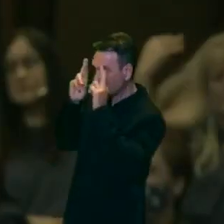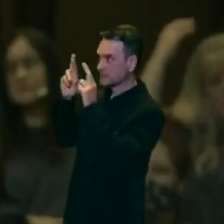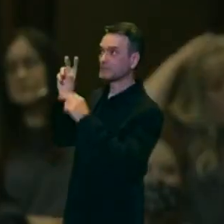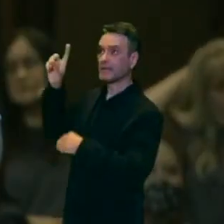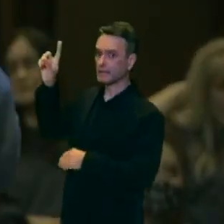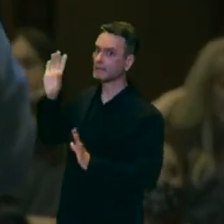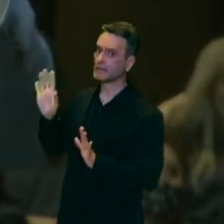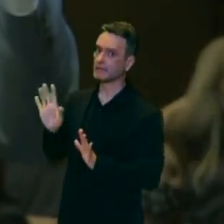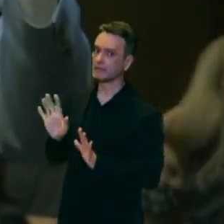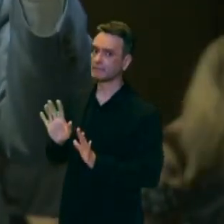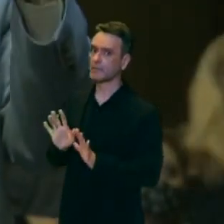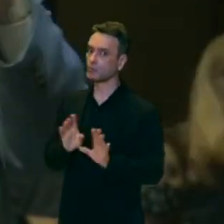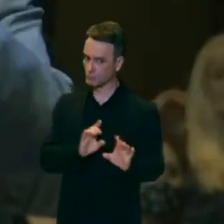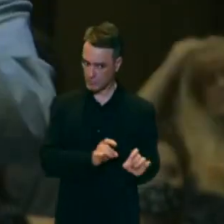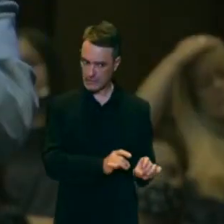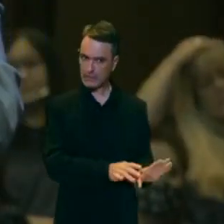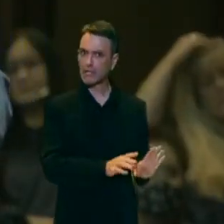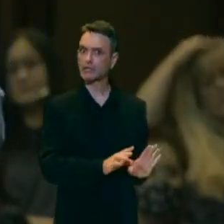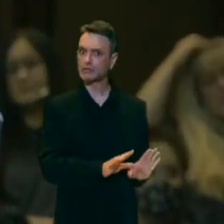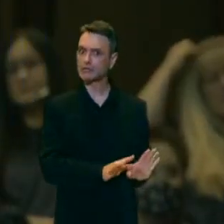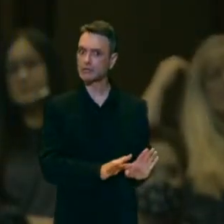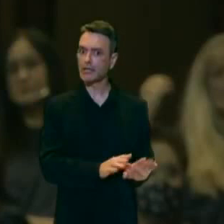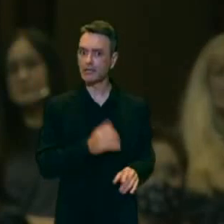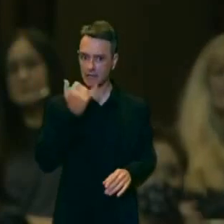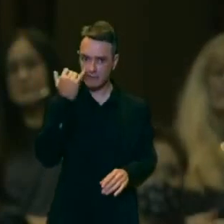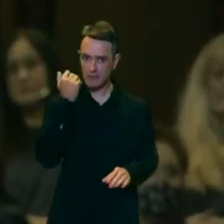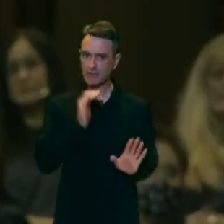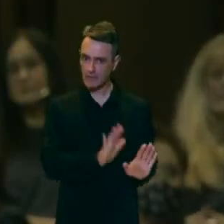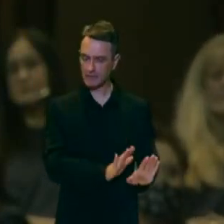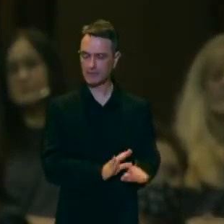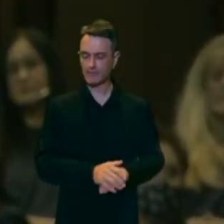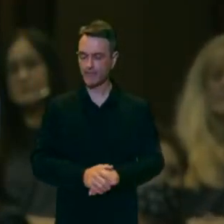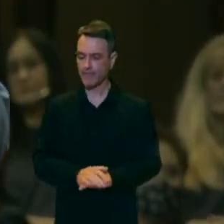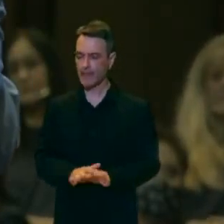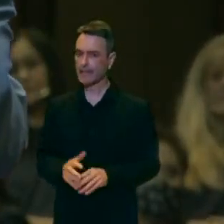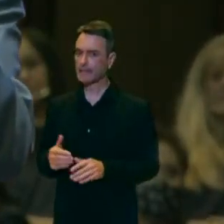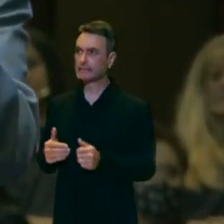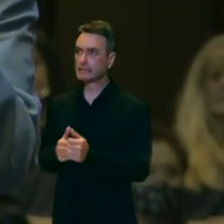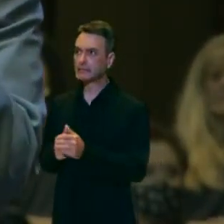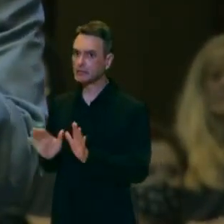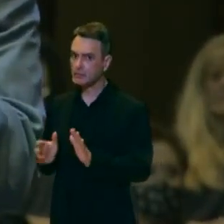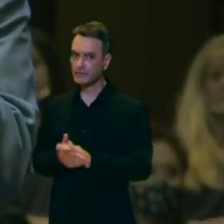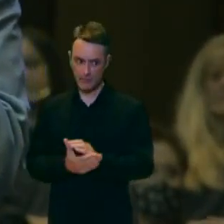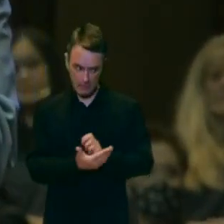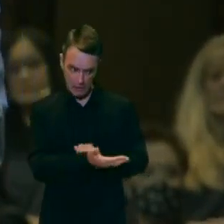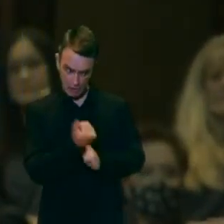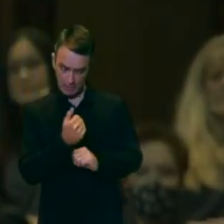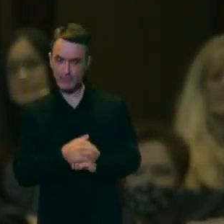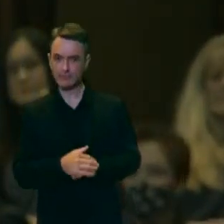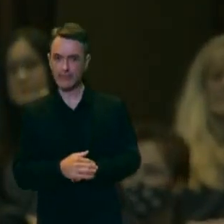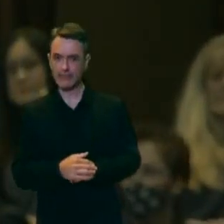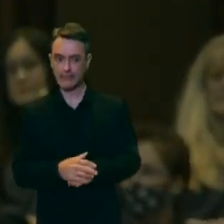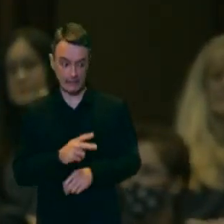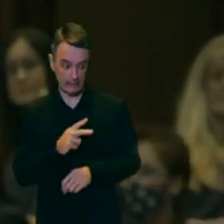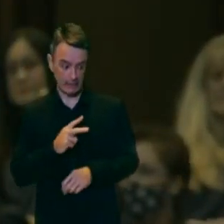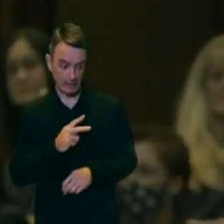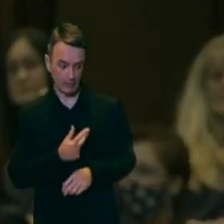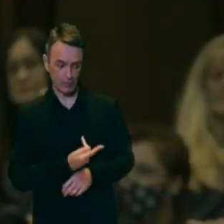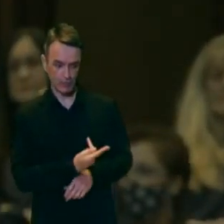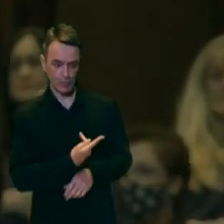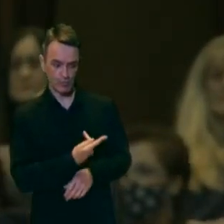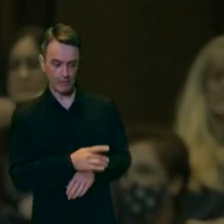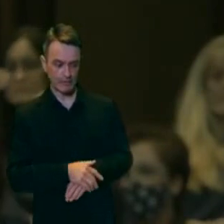E às vezes em secreto, como aconteceu aqui, ele mandava tirar Jeremias da cadeia e dizer: